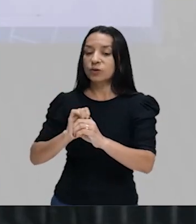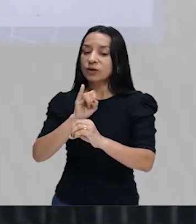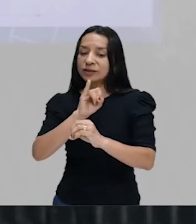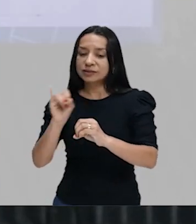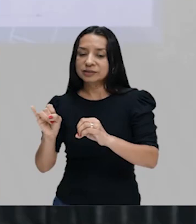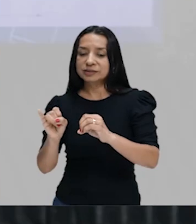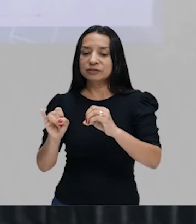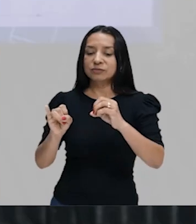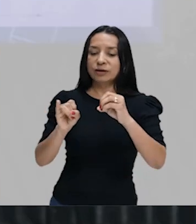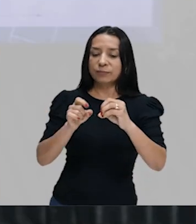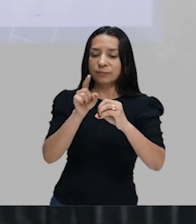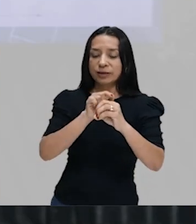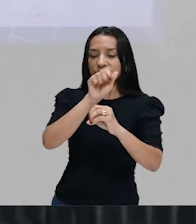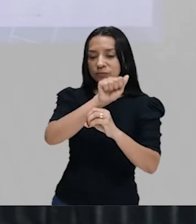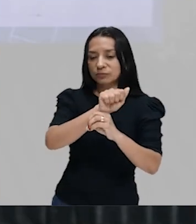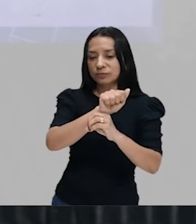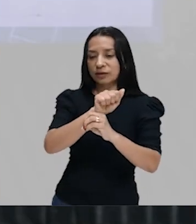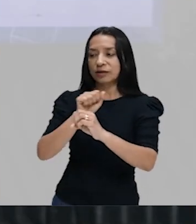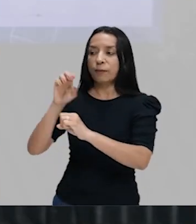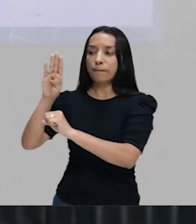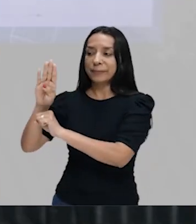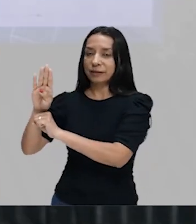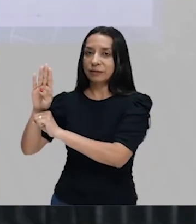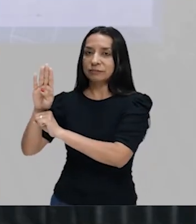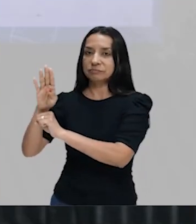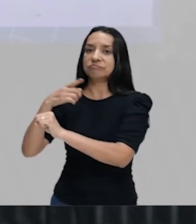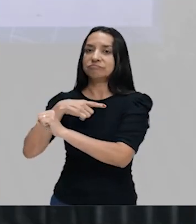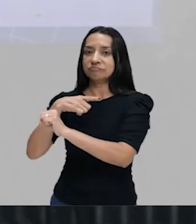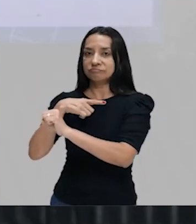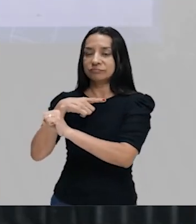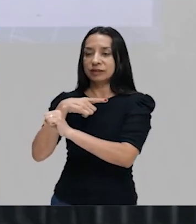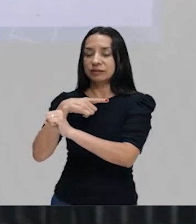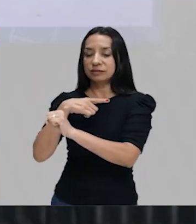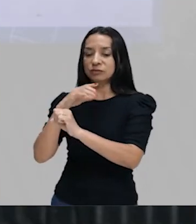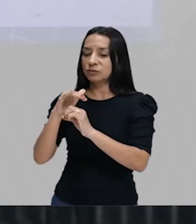tem bolinha pintada e no B tem. E veja, todo o tempo eu